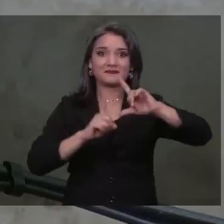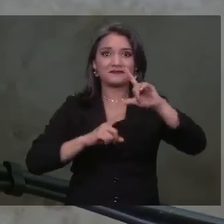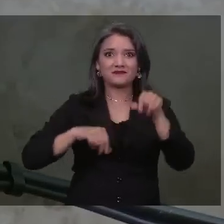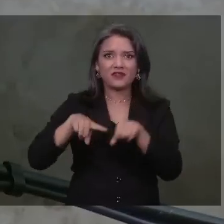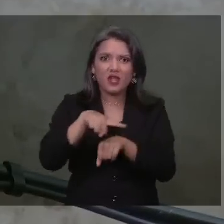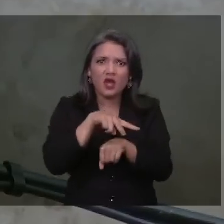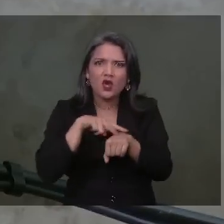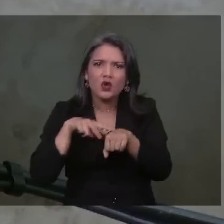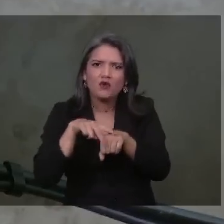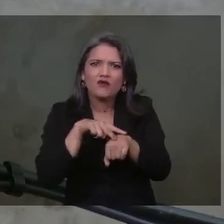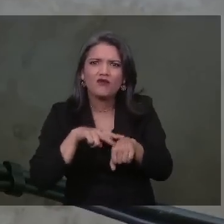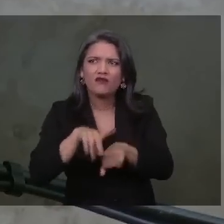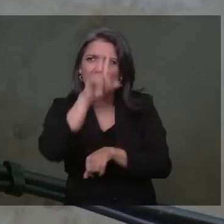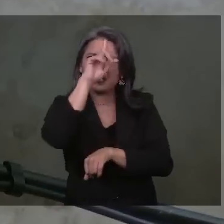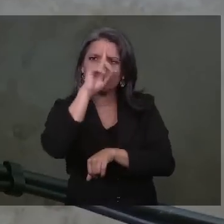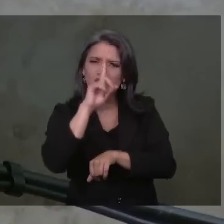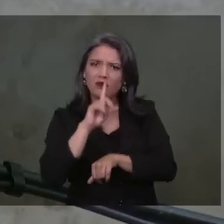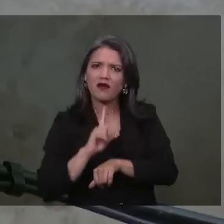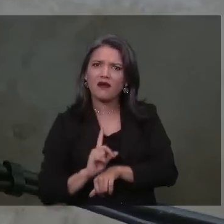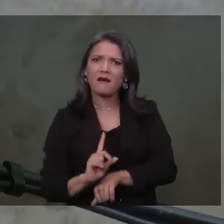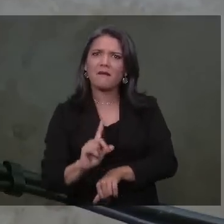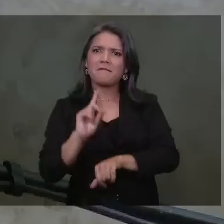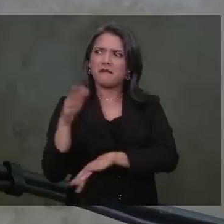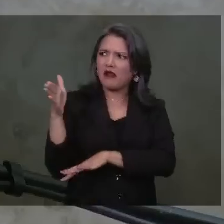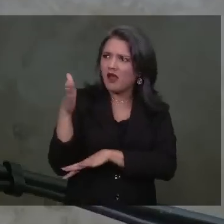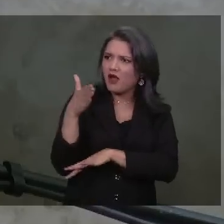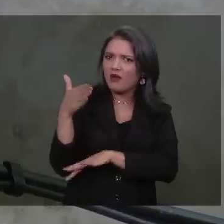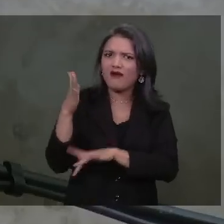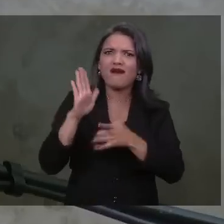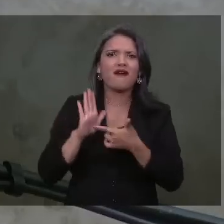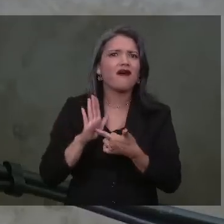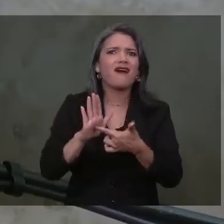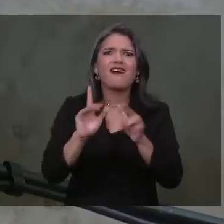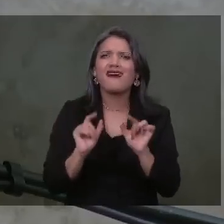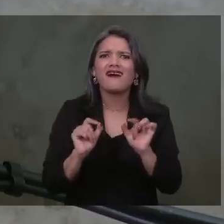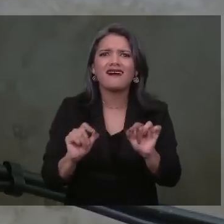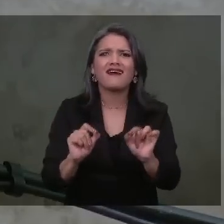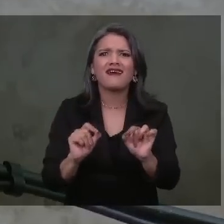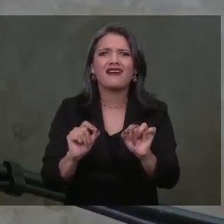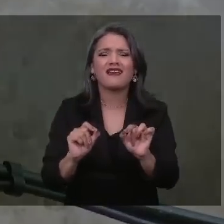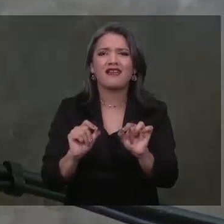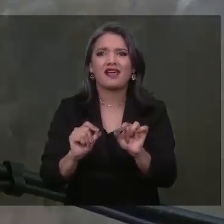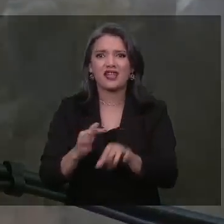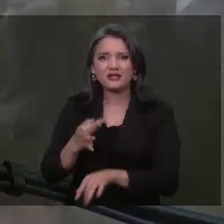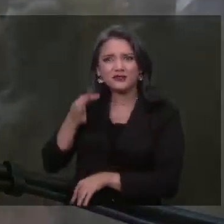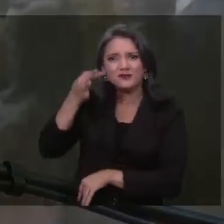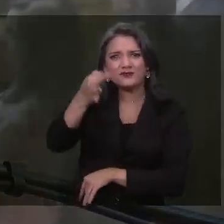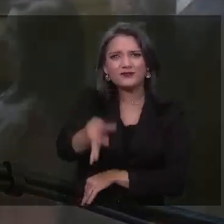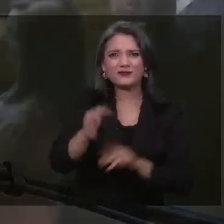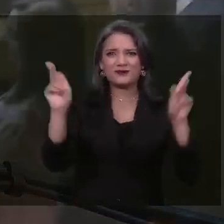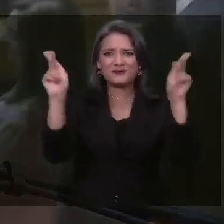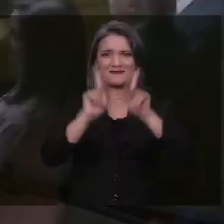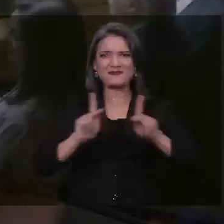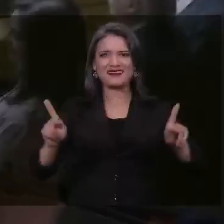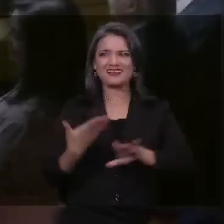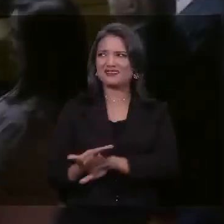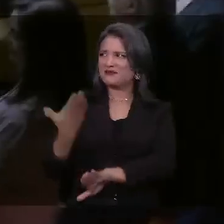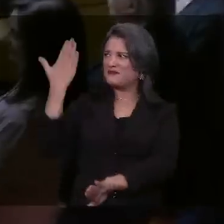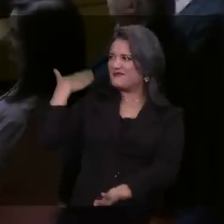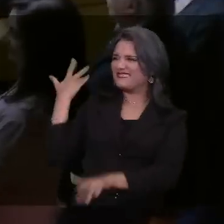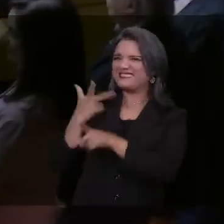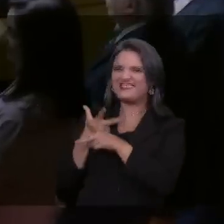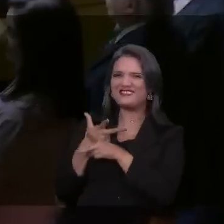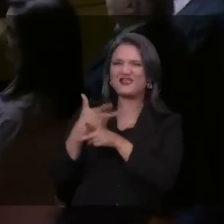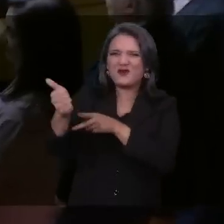estrelado, e digo verde louro desta flâmula, paz no futuro e